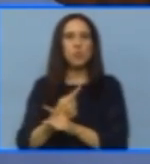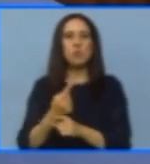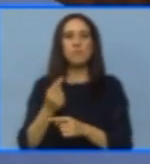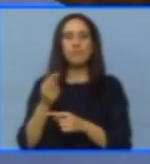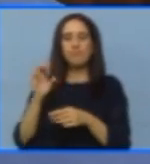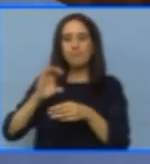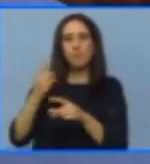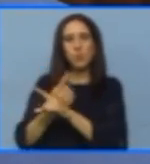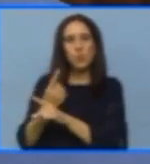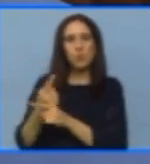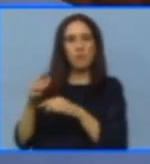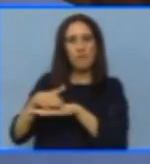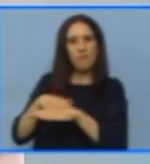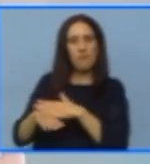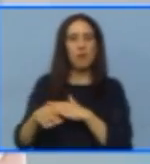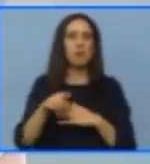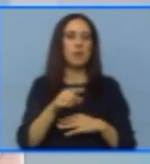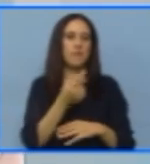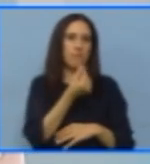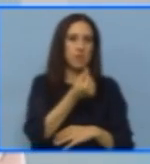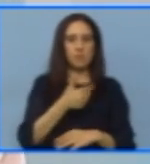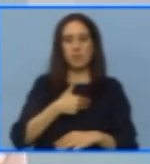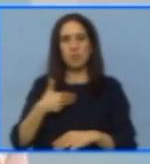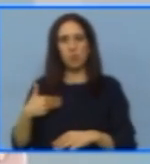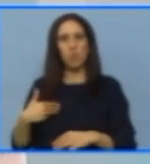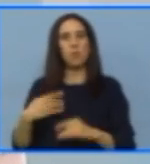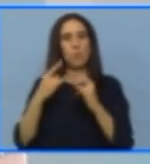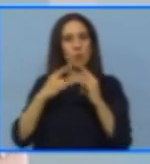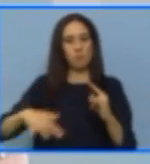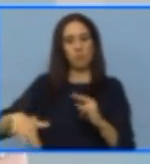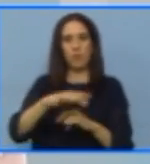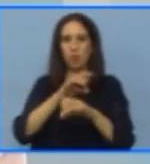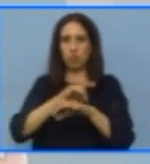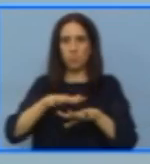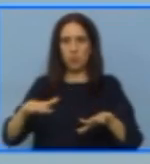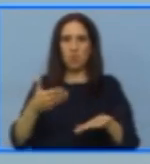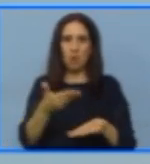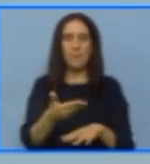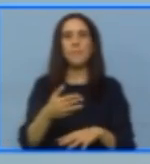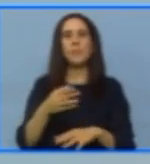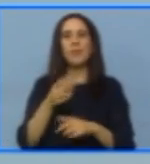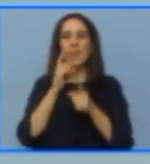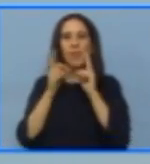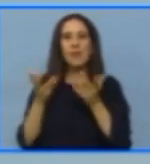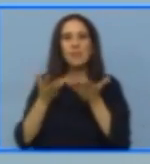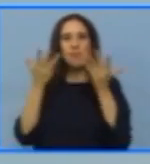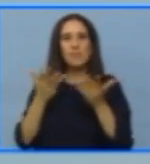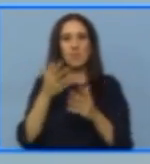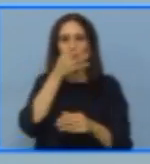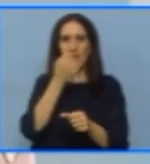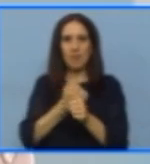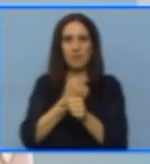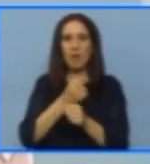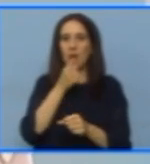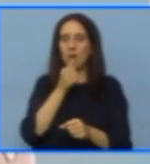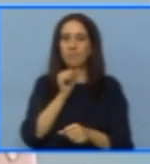abastecimentos, pela área financeira, pela área da saúde, teremos um hospital em campo, pelas áreas de animação, a área das atividades